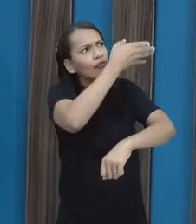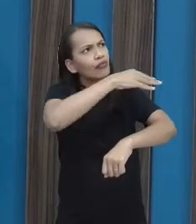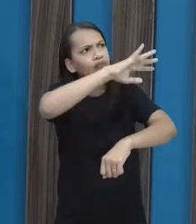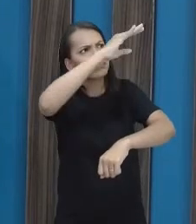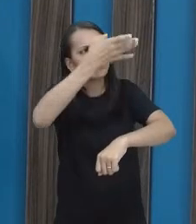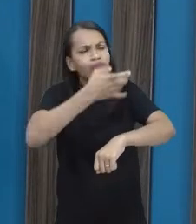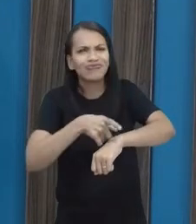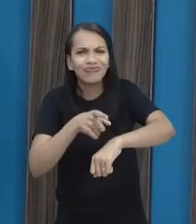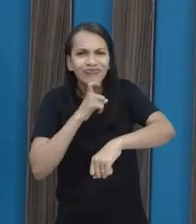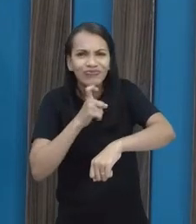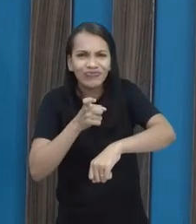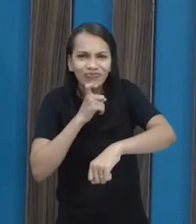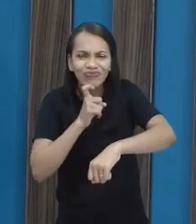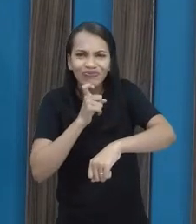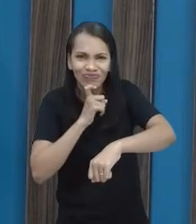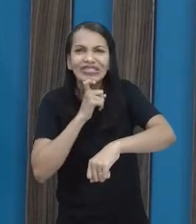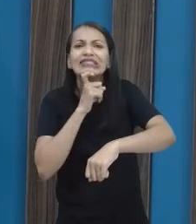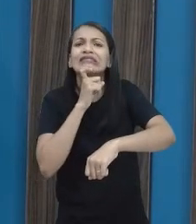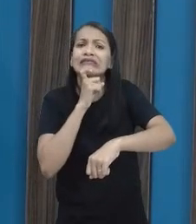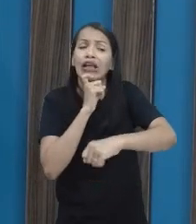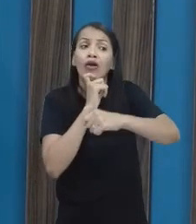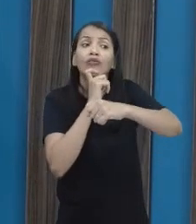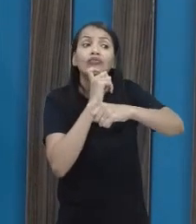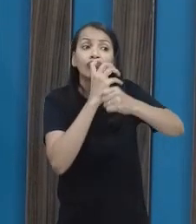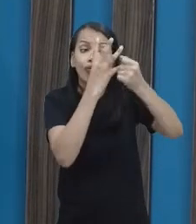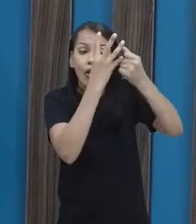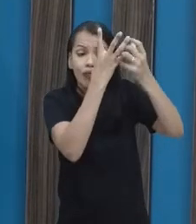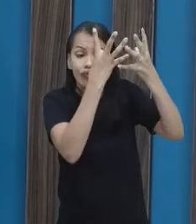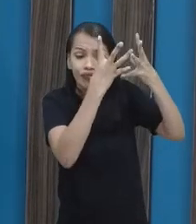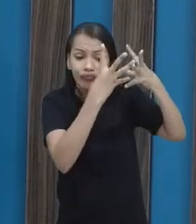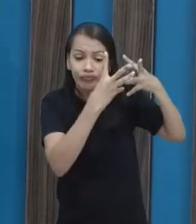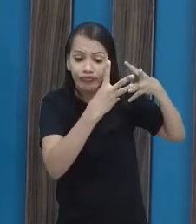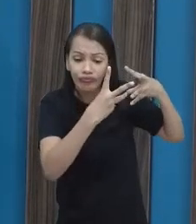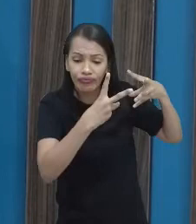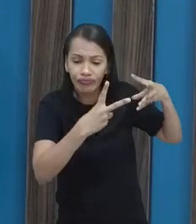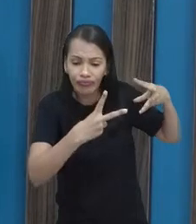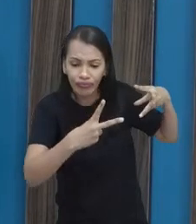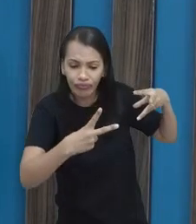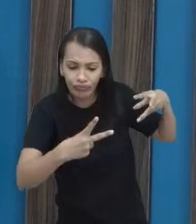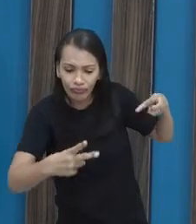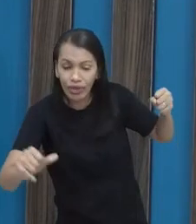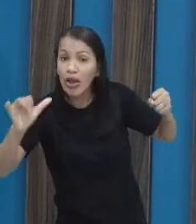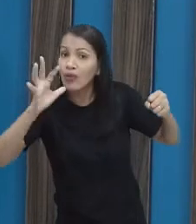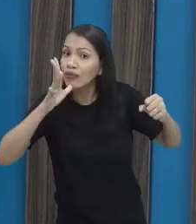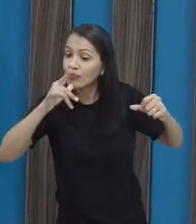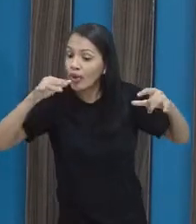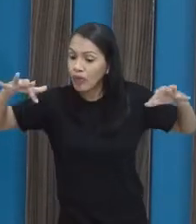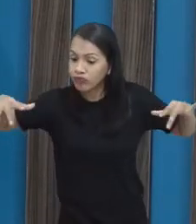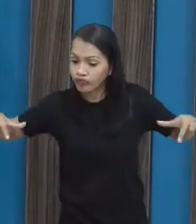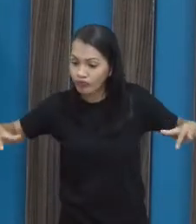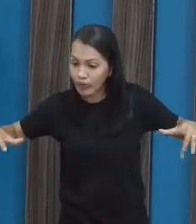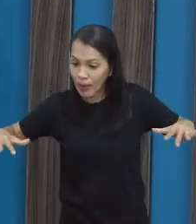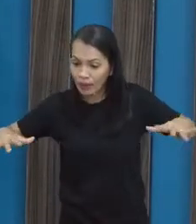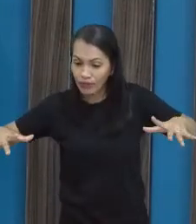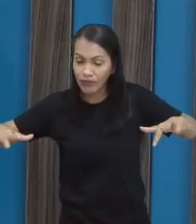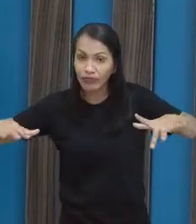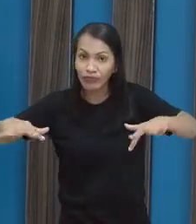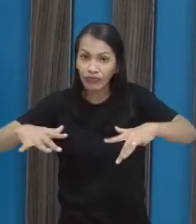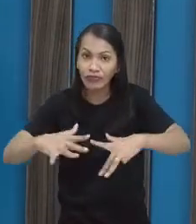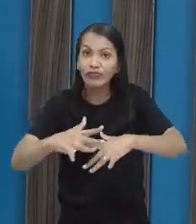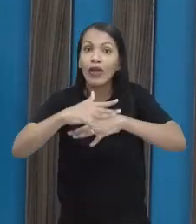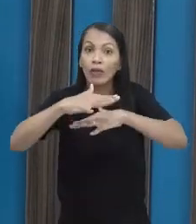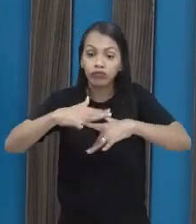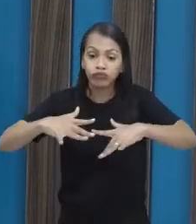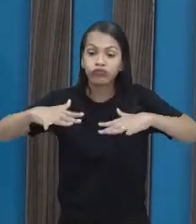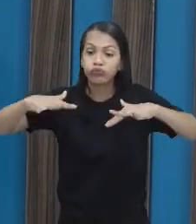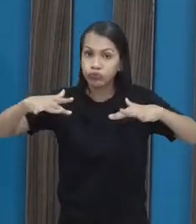aqui, ó, o volume de água nos nossos mares, nos nossos oceanos, fazendo com perda de água doce, né, professora Isabel? Pois é, que às